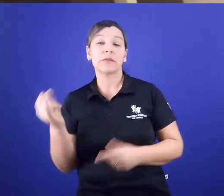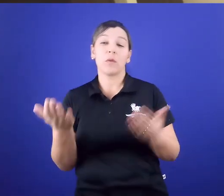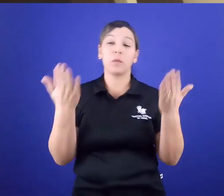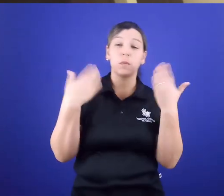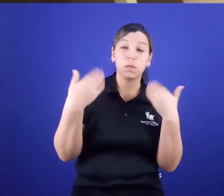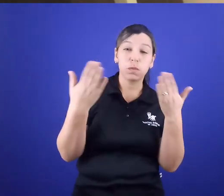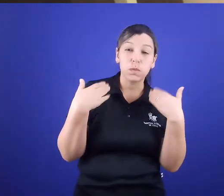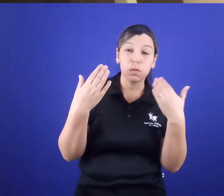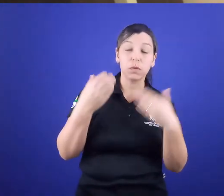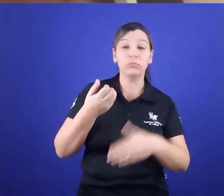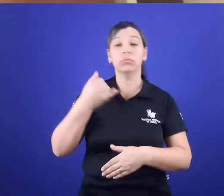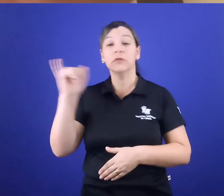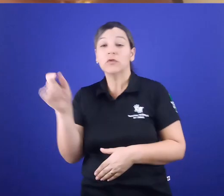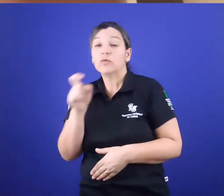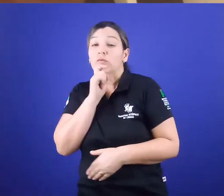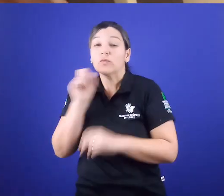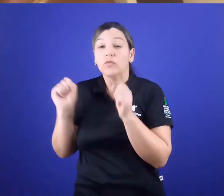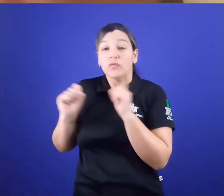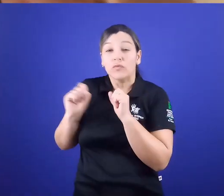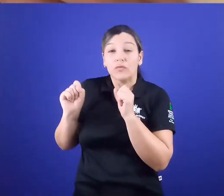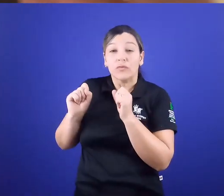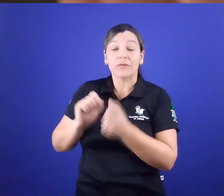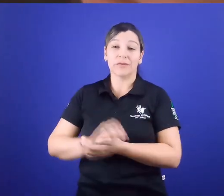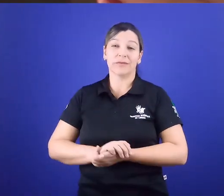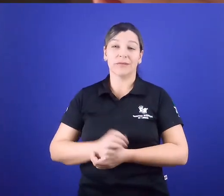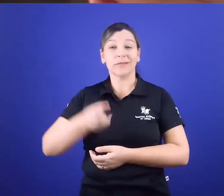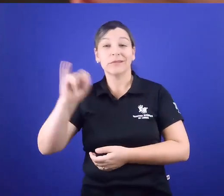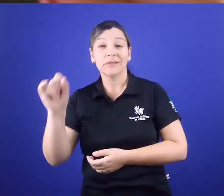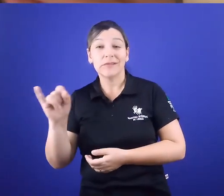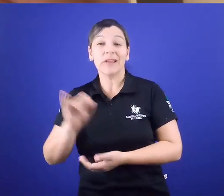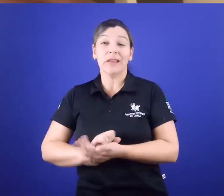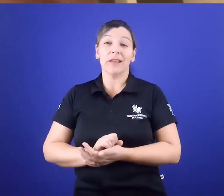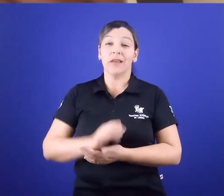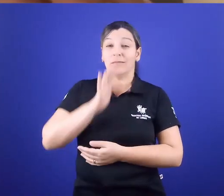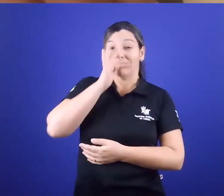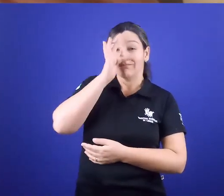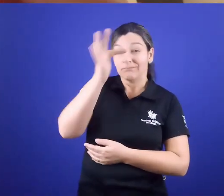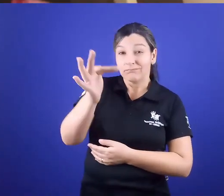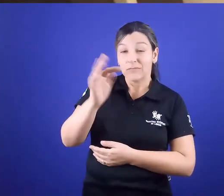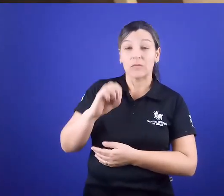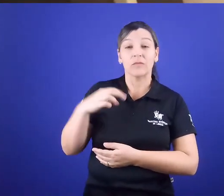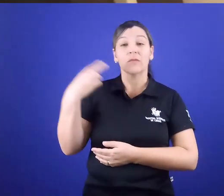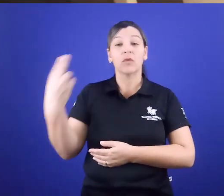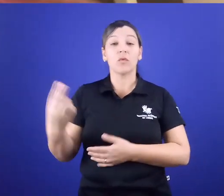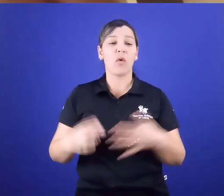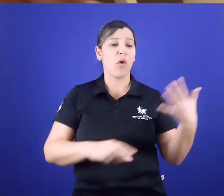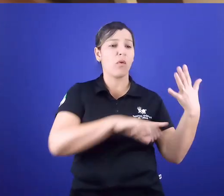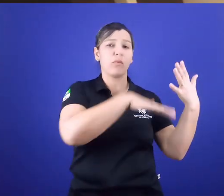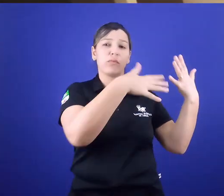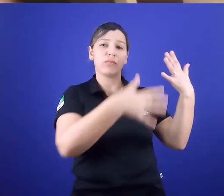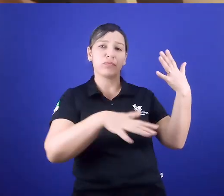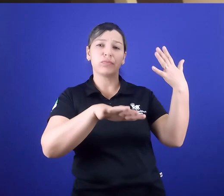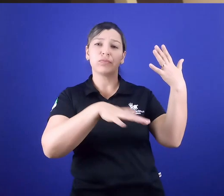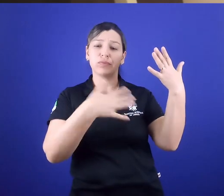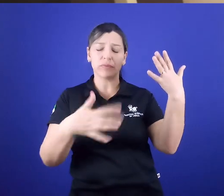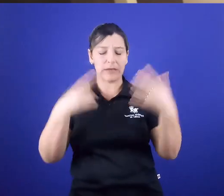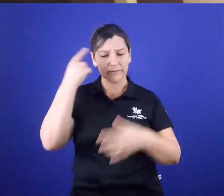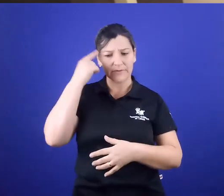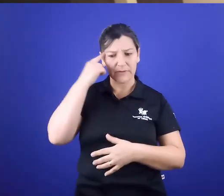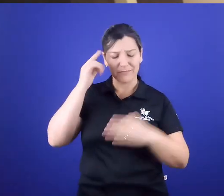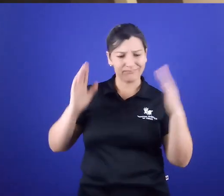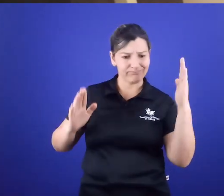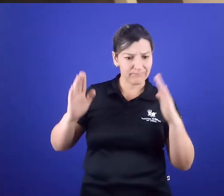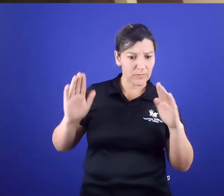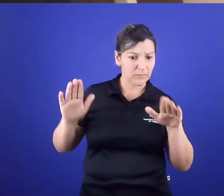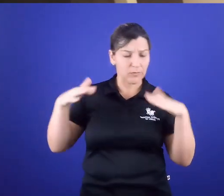Quando que o evento vai acontecer? É primavera, verão, outono, inverno? E aí, de acordo com essa data, você escolhe os pratos que